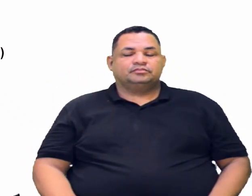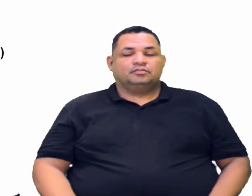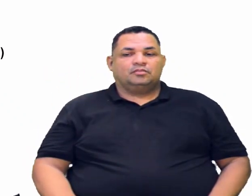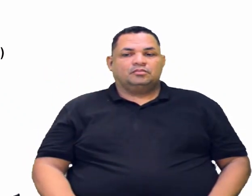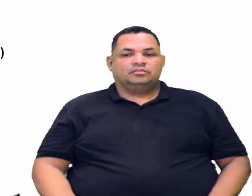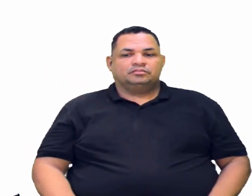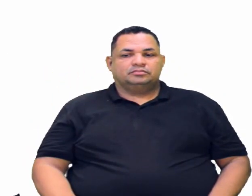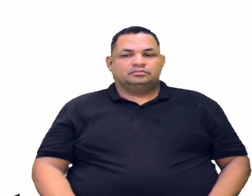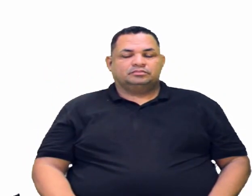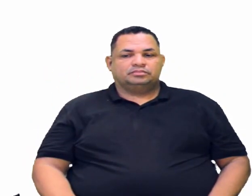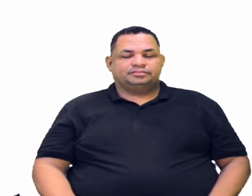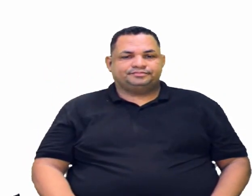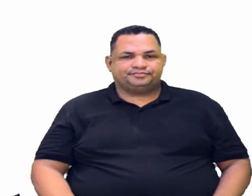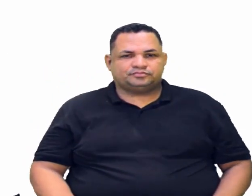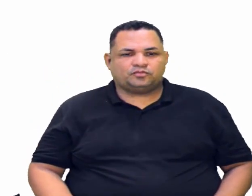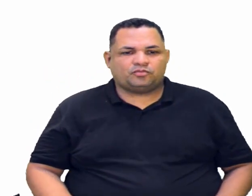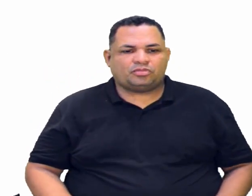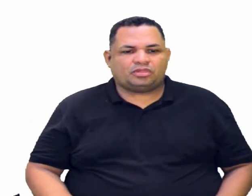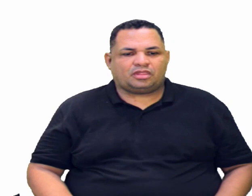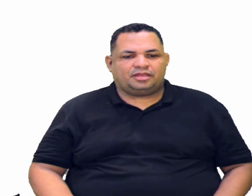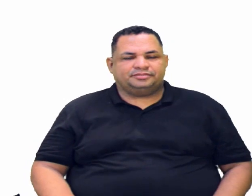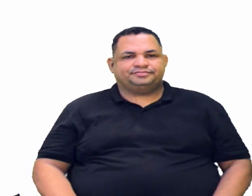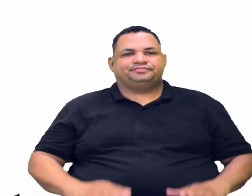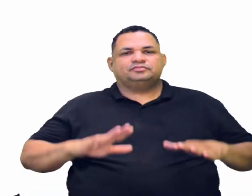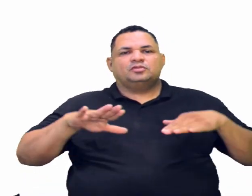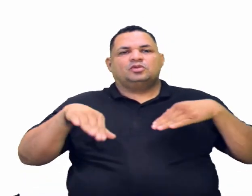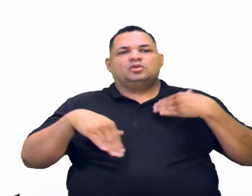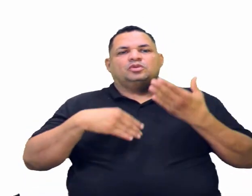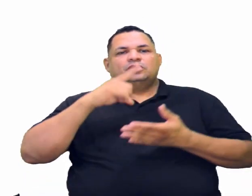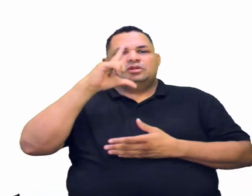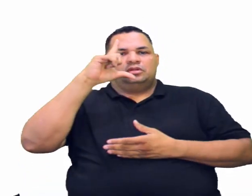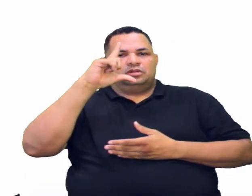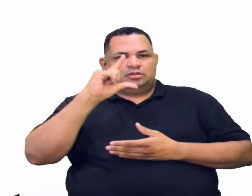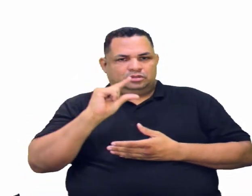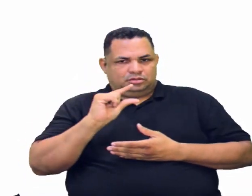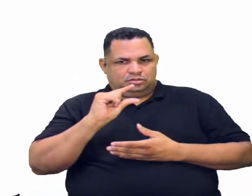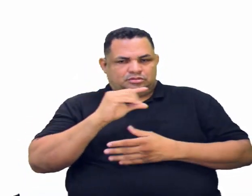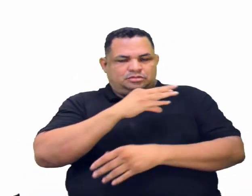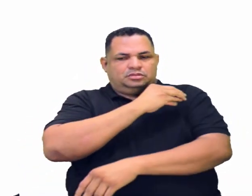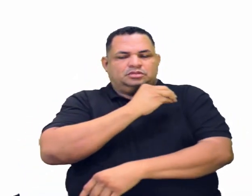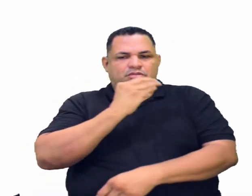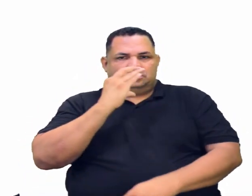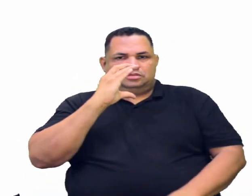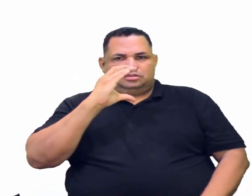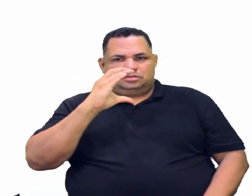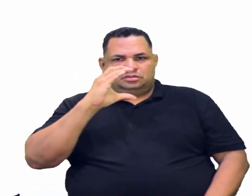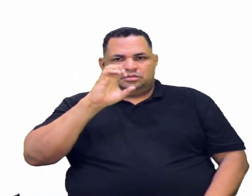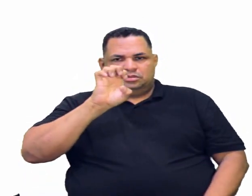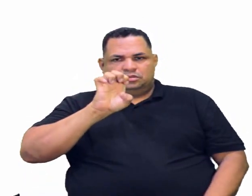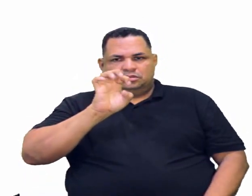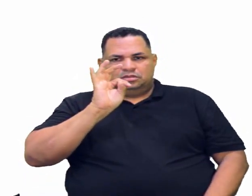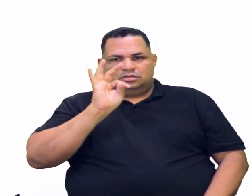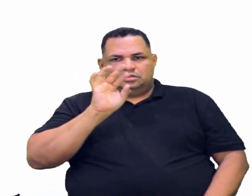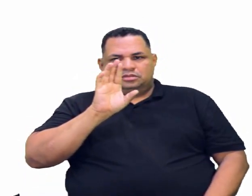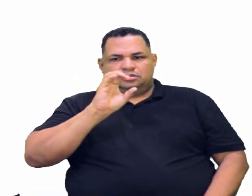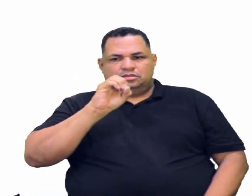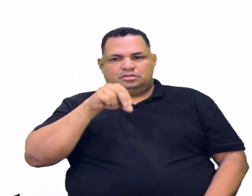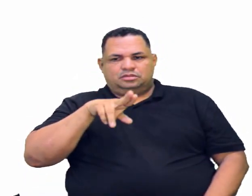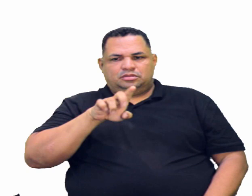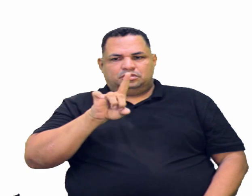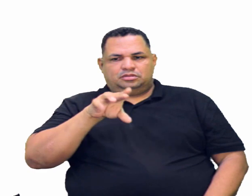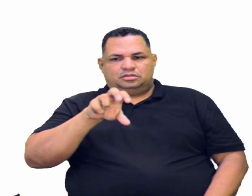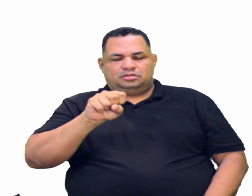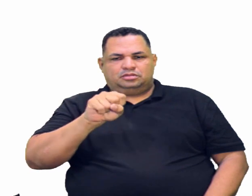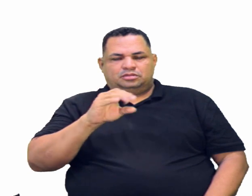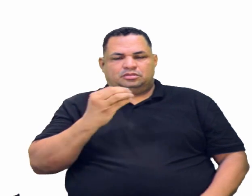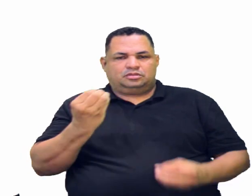primário. Já quando a gente tem a redução das cetonas, olha como é